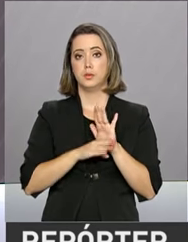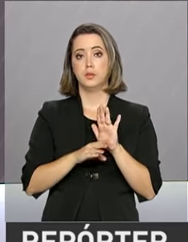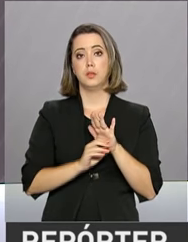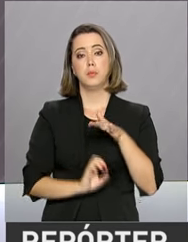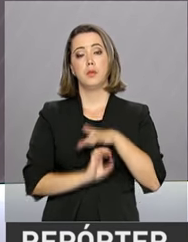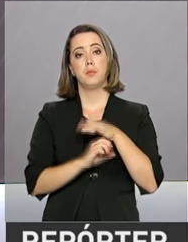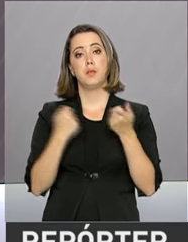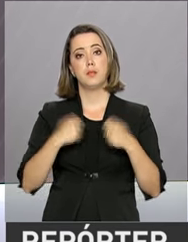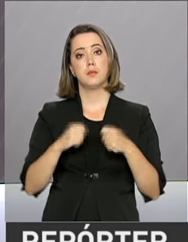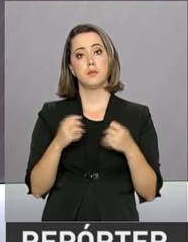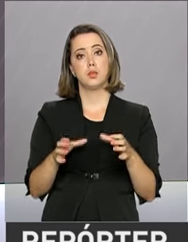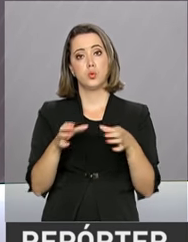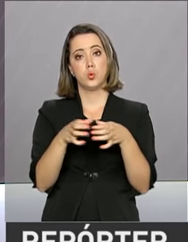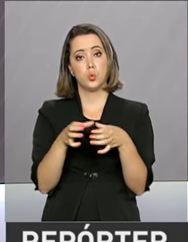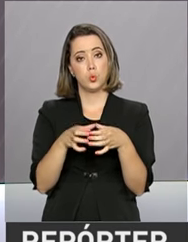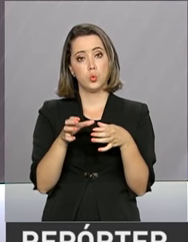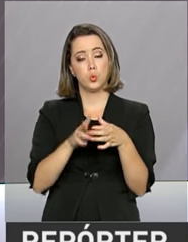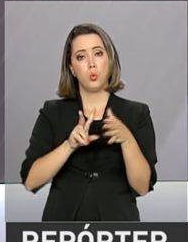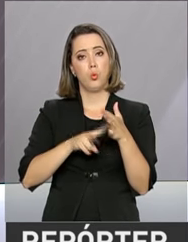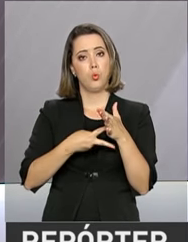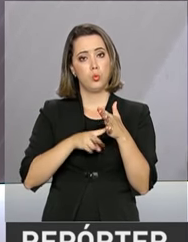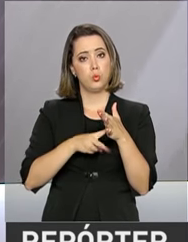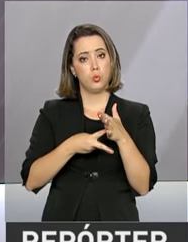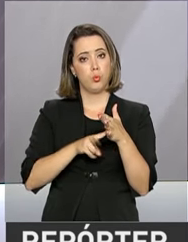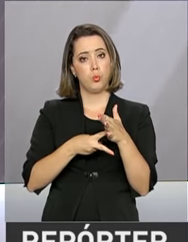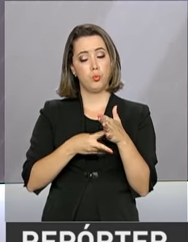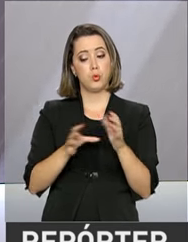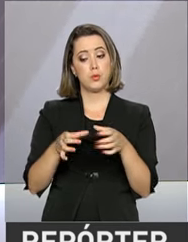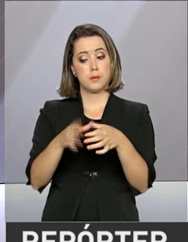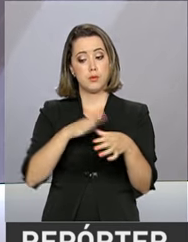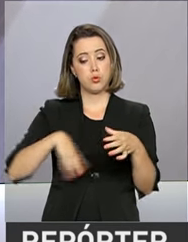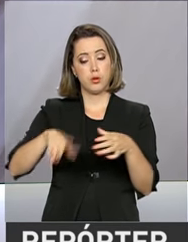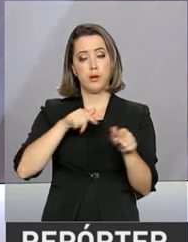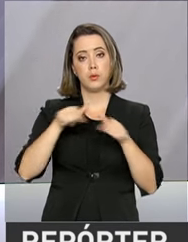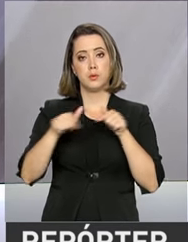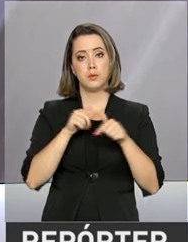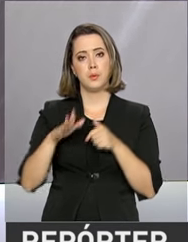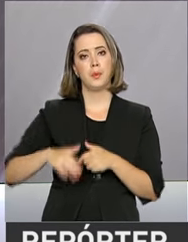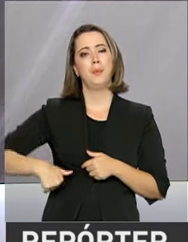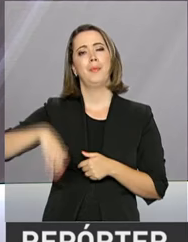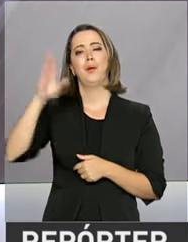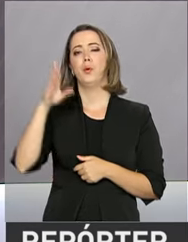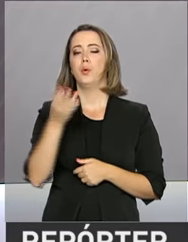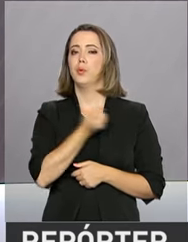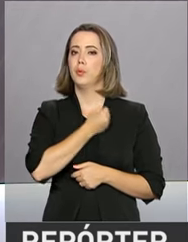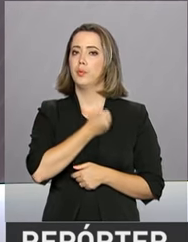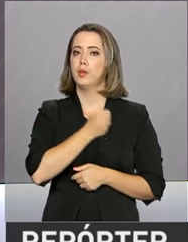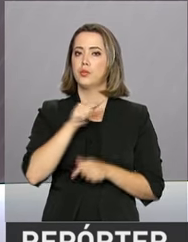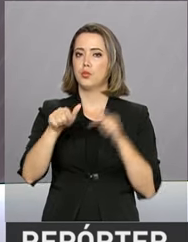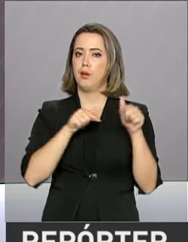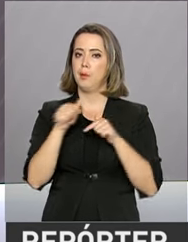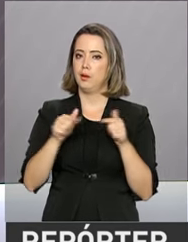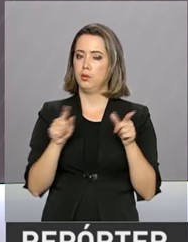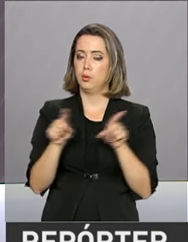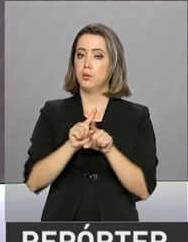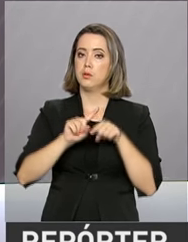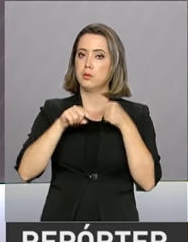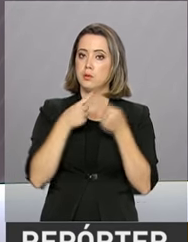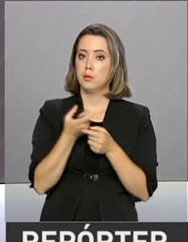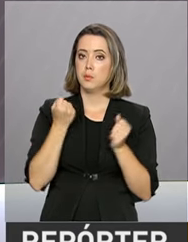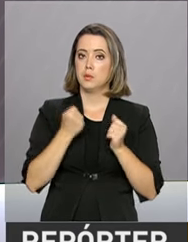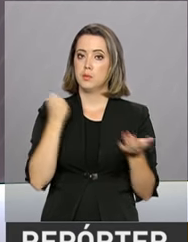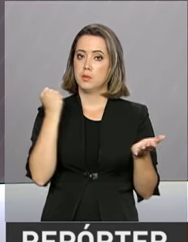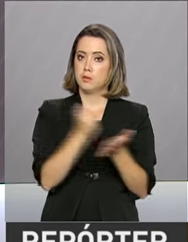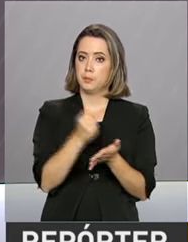acordo coletivo de trabalho específico com o sindicato da categoria com o maior número de empregados em seguida deve fazer o